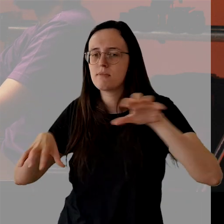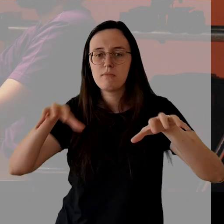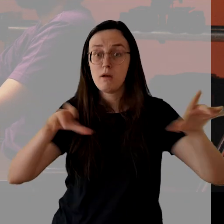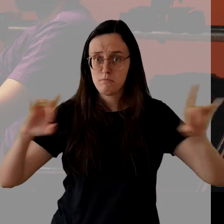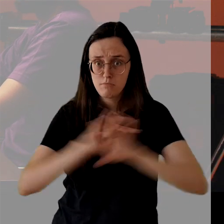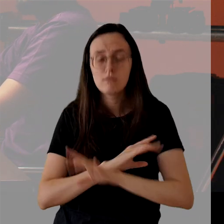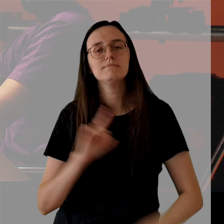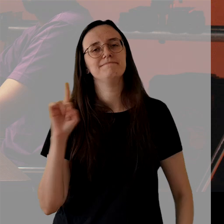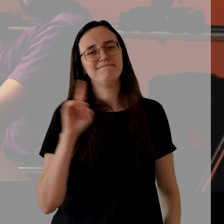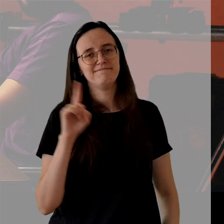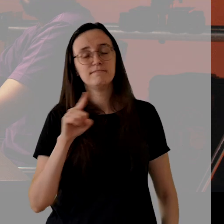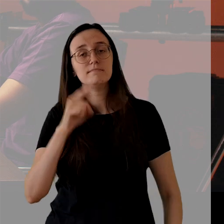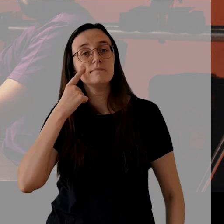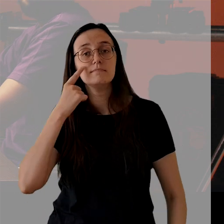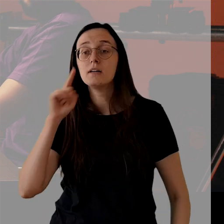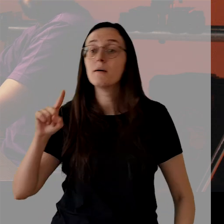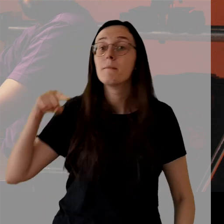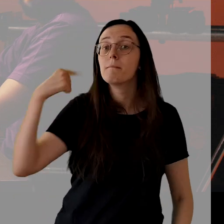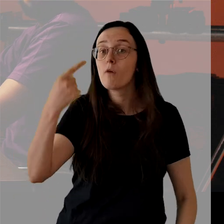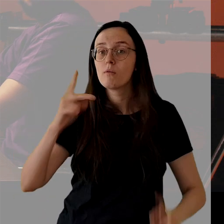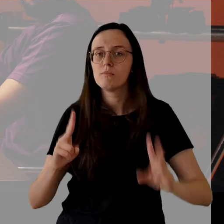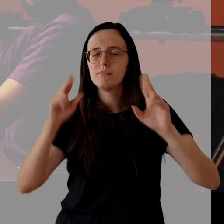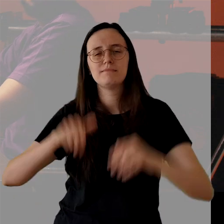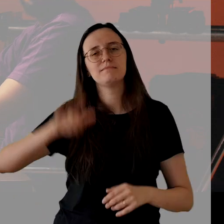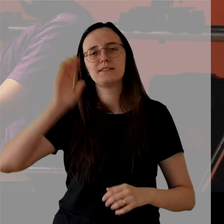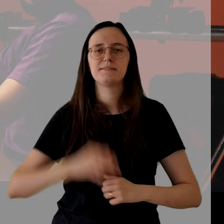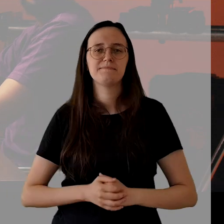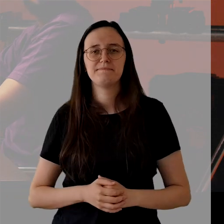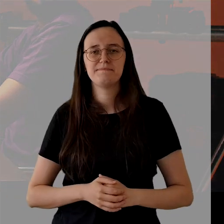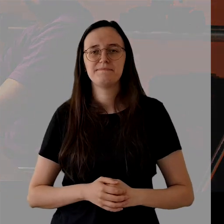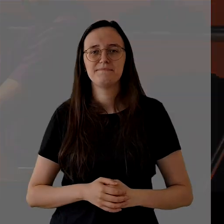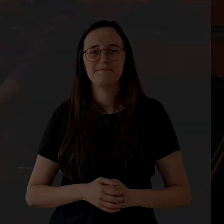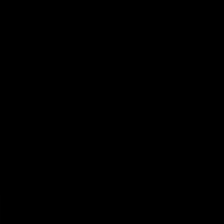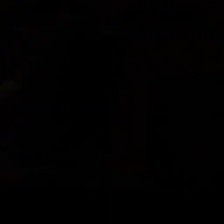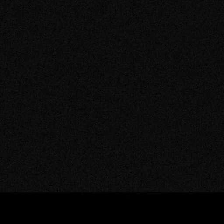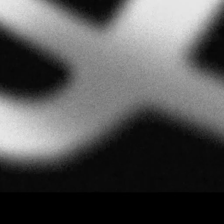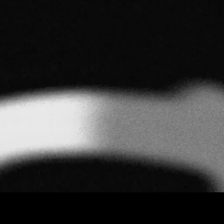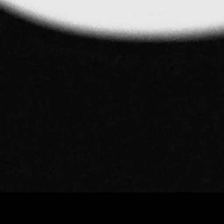setores, mas a gente não terminou por aqui não. Se liga no próximo episódio que tem muito mais.